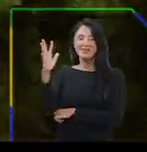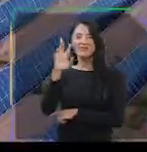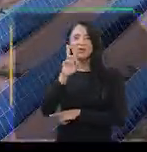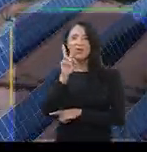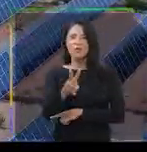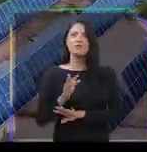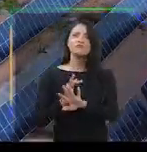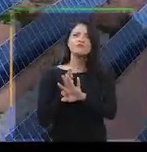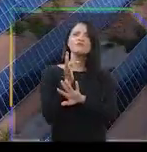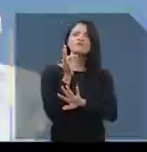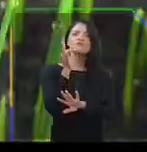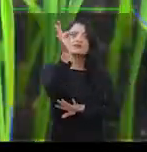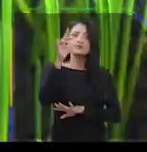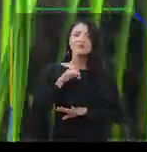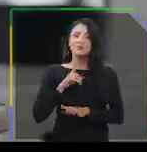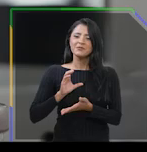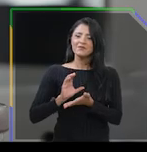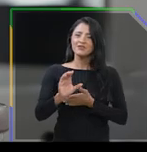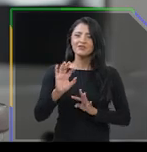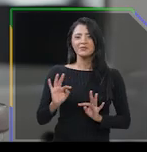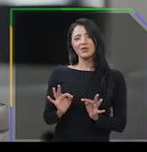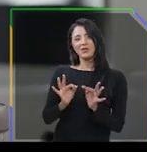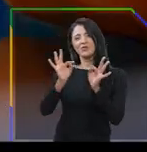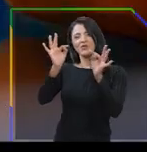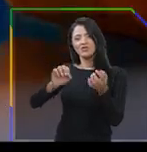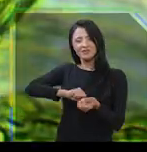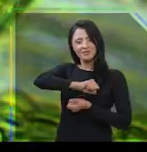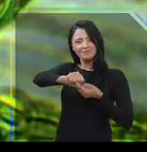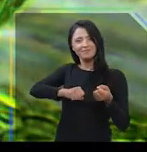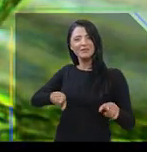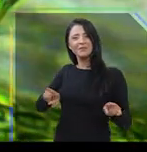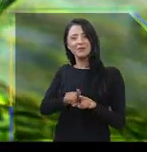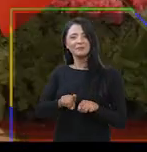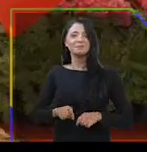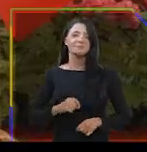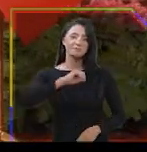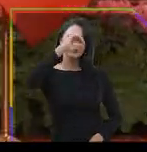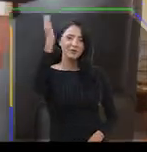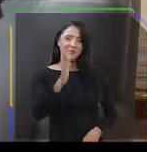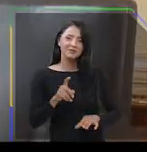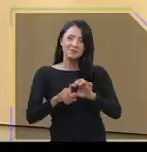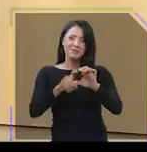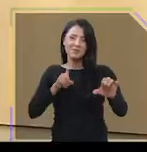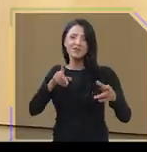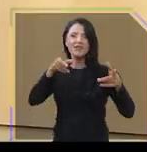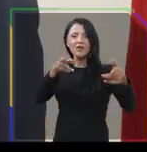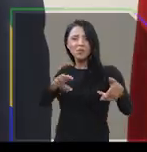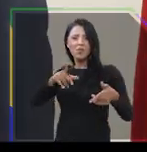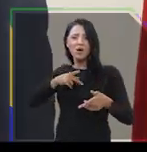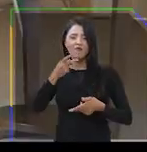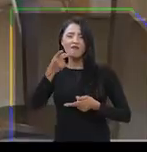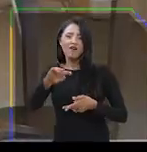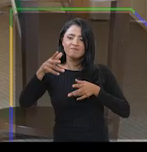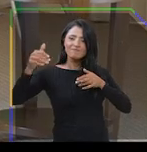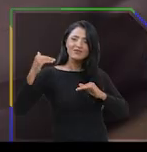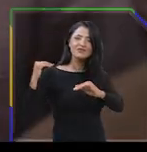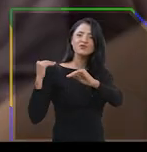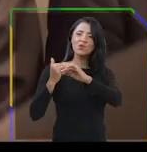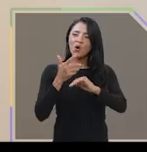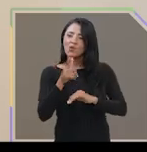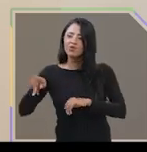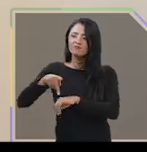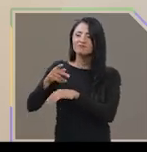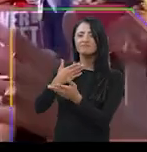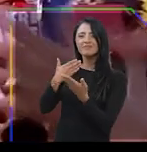de olhar para o futuro, investindo em tecnologia e sustentabilidade. O Brasil independente é aquele que fala de igual para igual